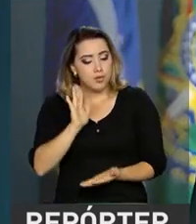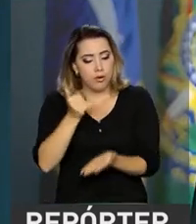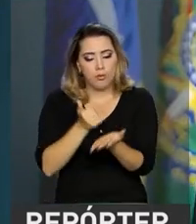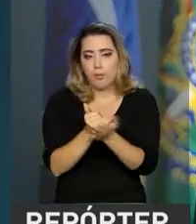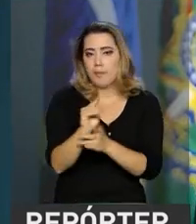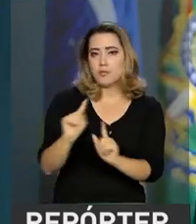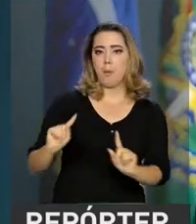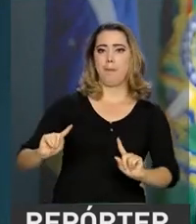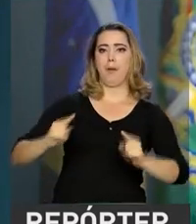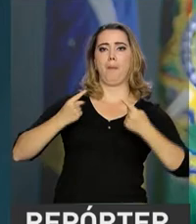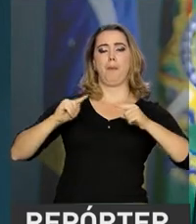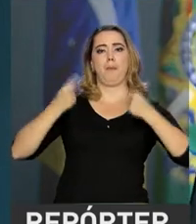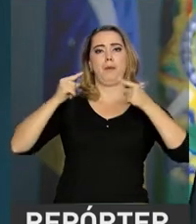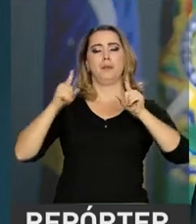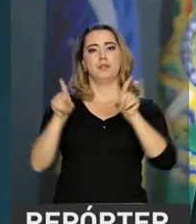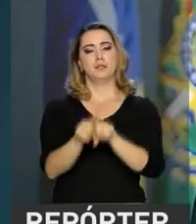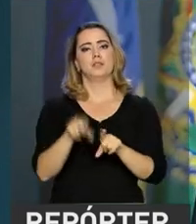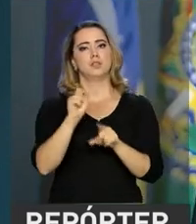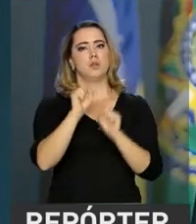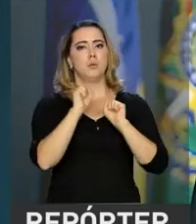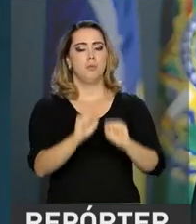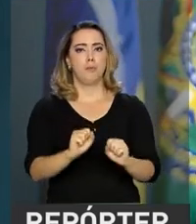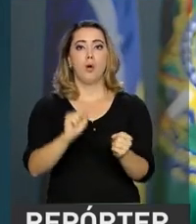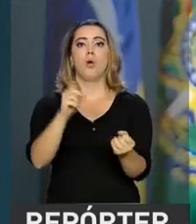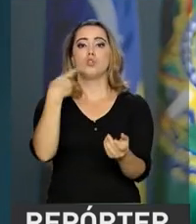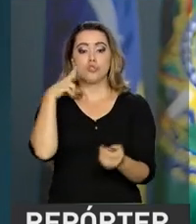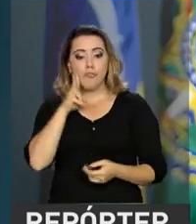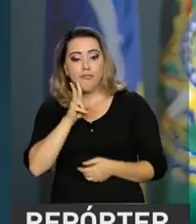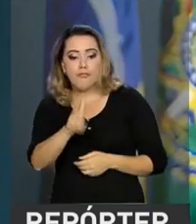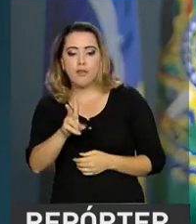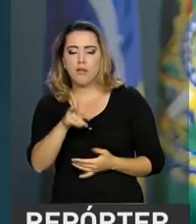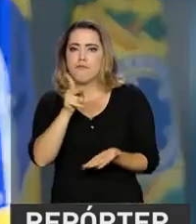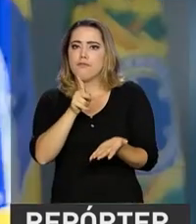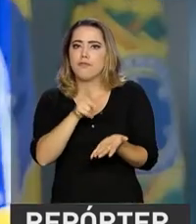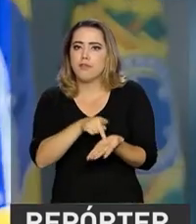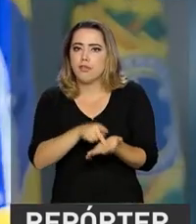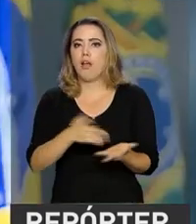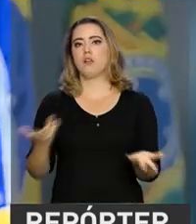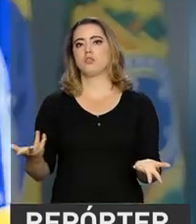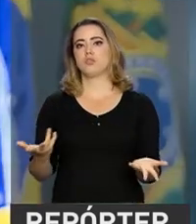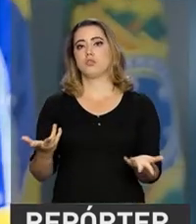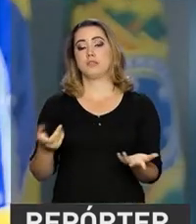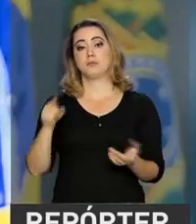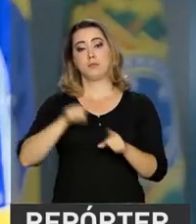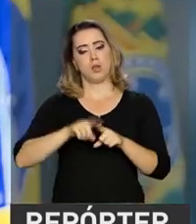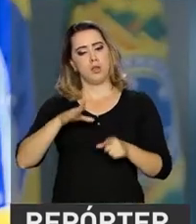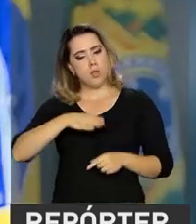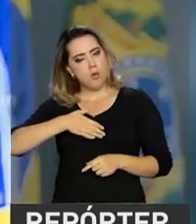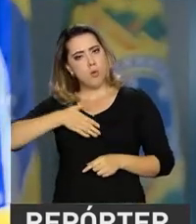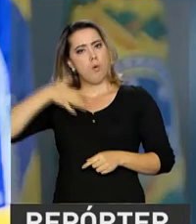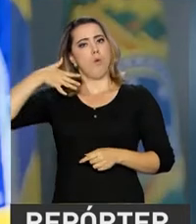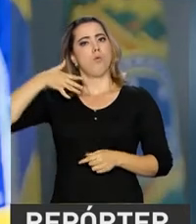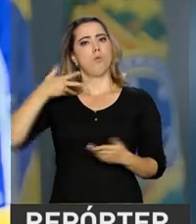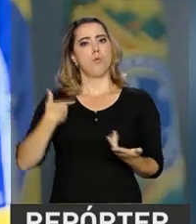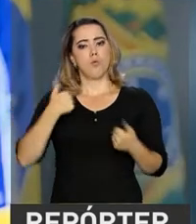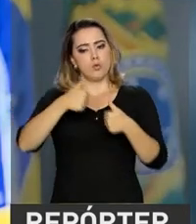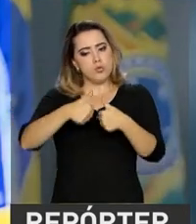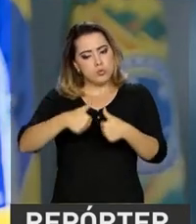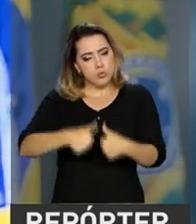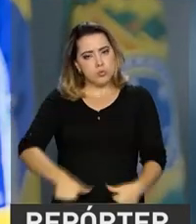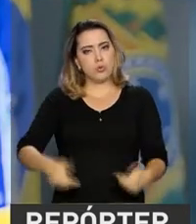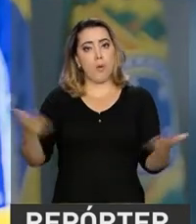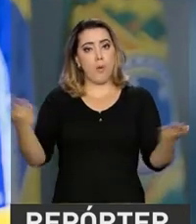início dos ataques que venho sofrendo, podem conferir, se confirmou. Tenho orgulho de estar presidente da